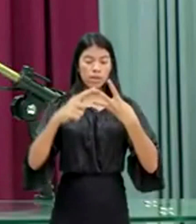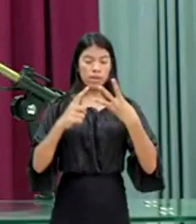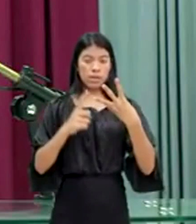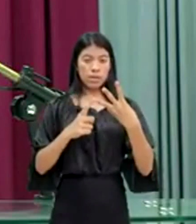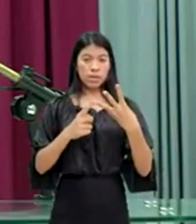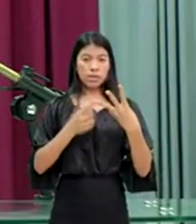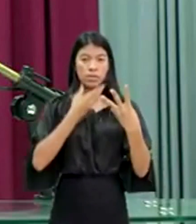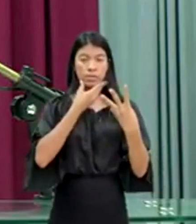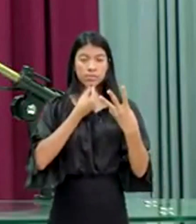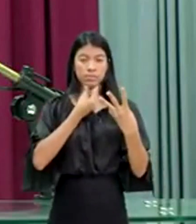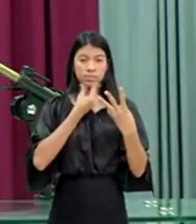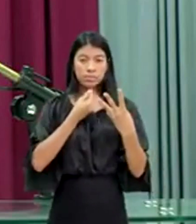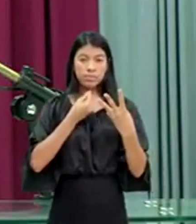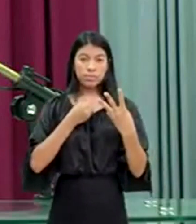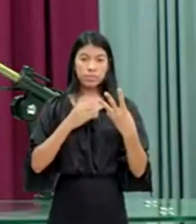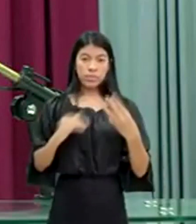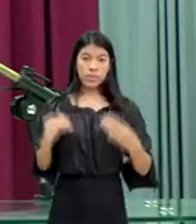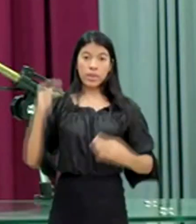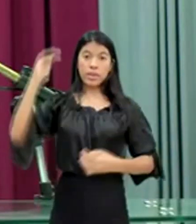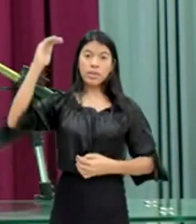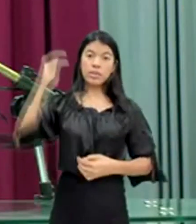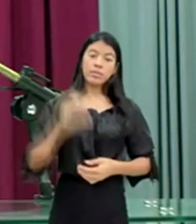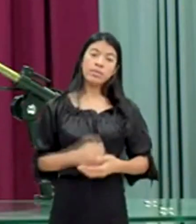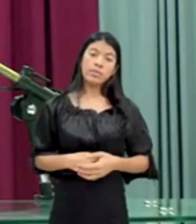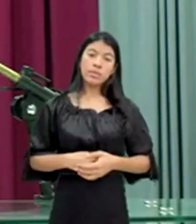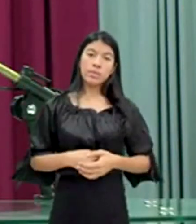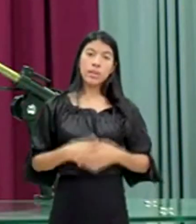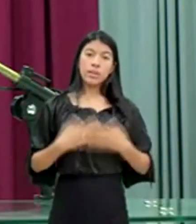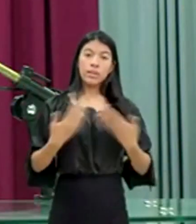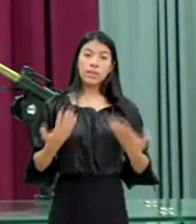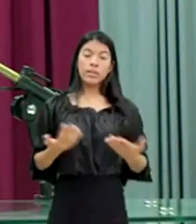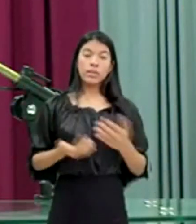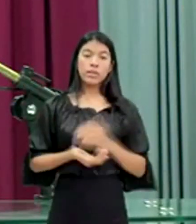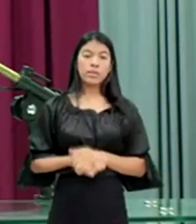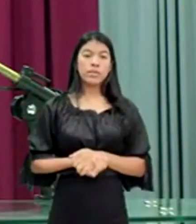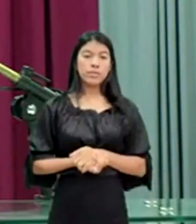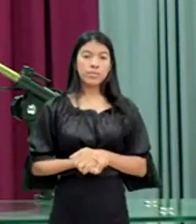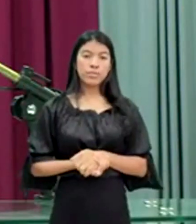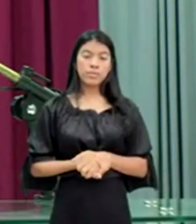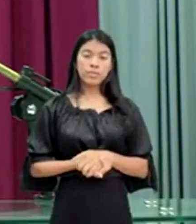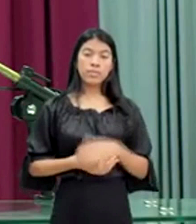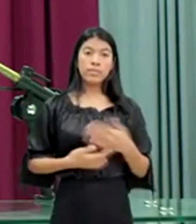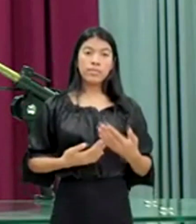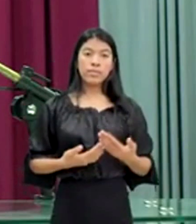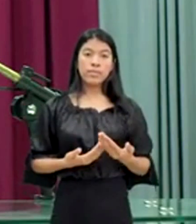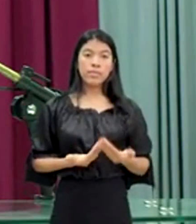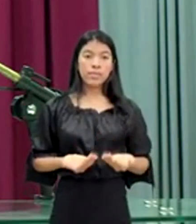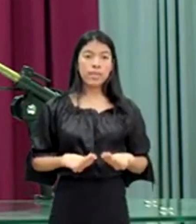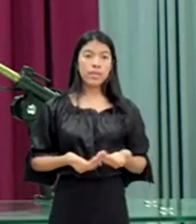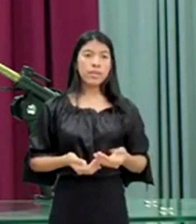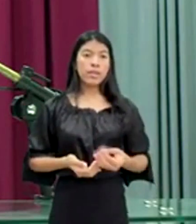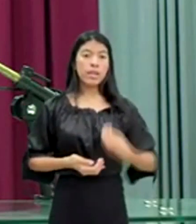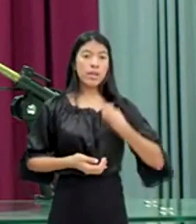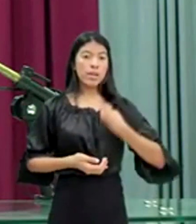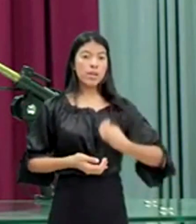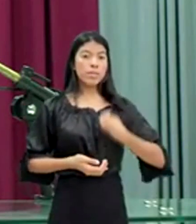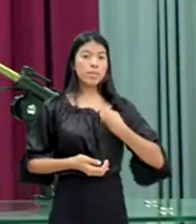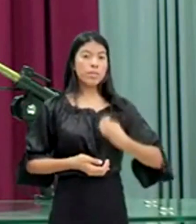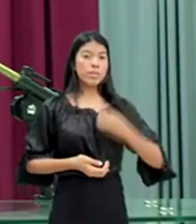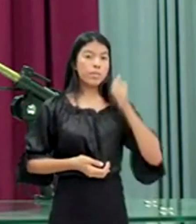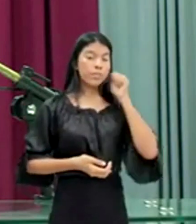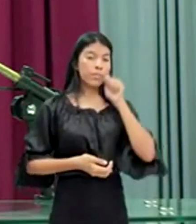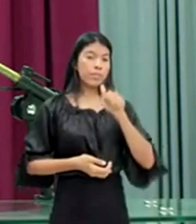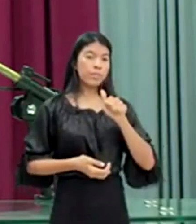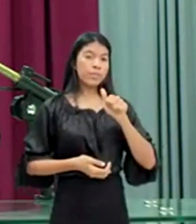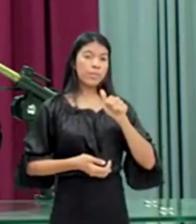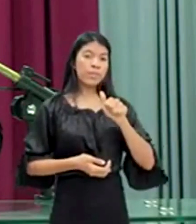Números 13, 22, e subiram pelo Neguebe e vieram até Hebron, estavam ali Aimã, Sesai e Talmai,